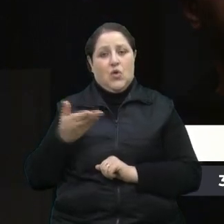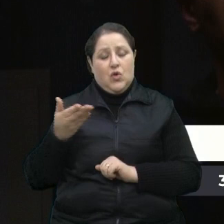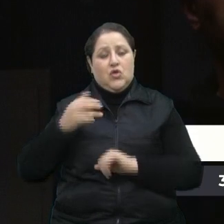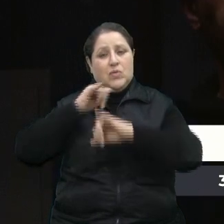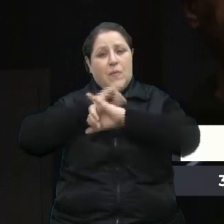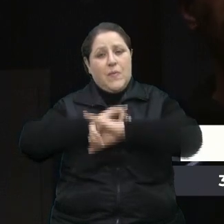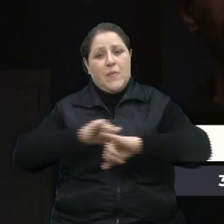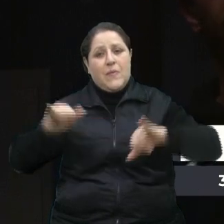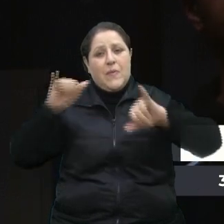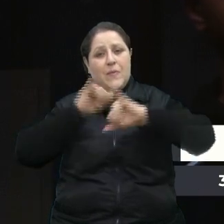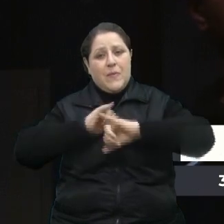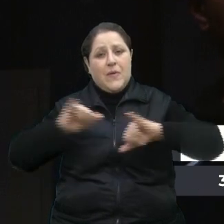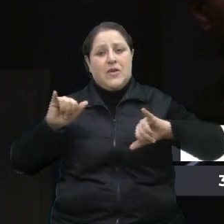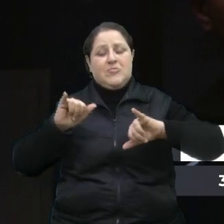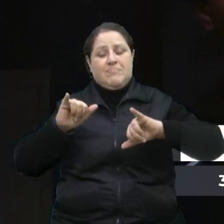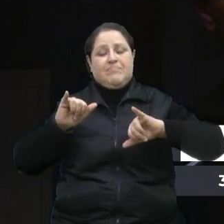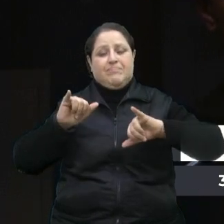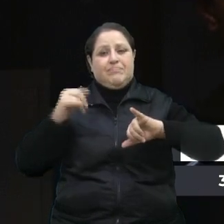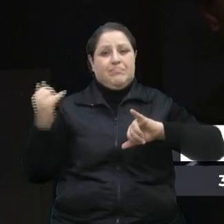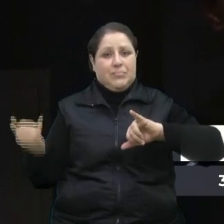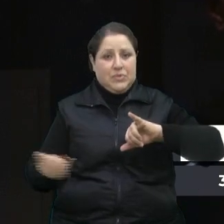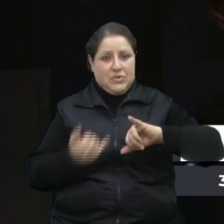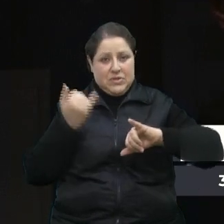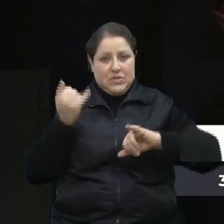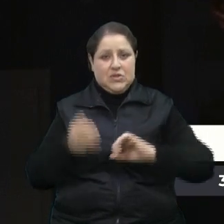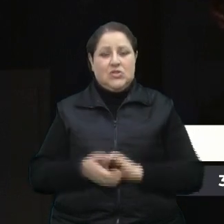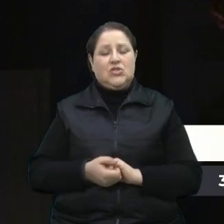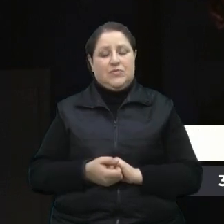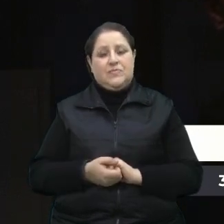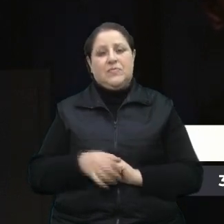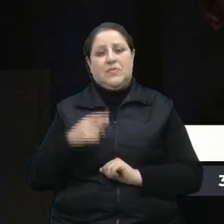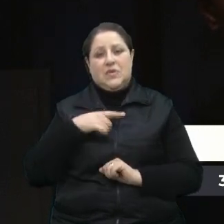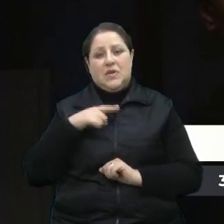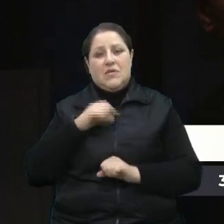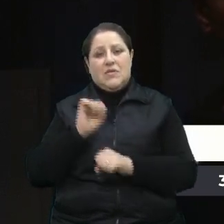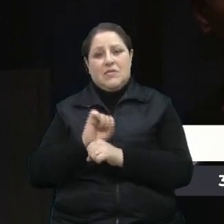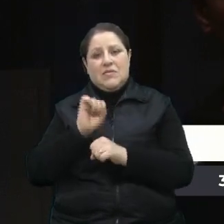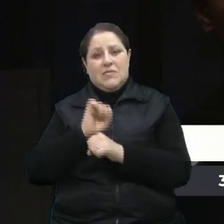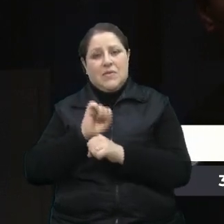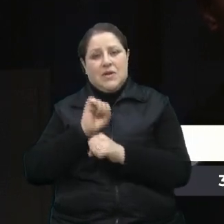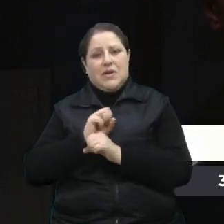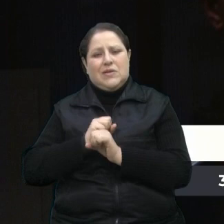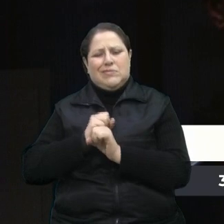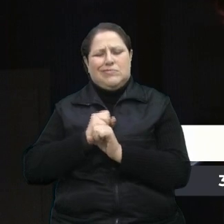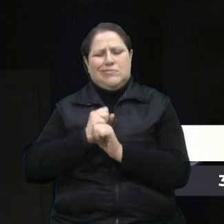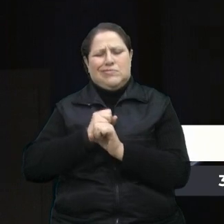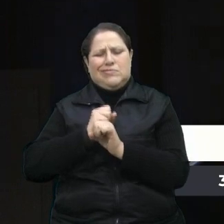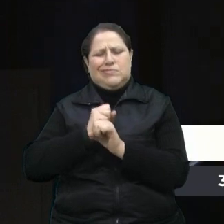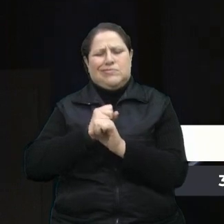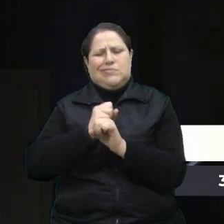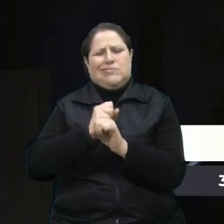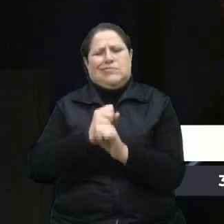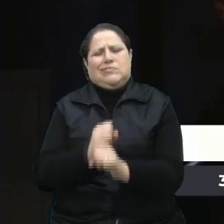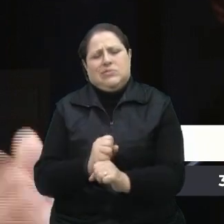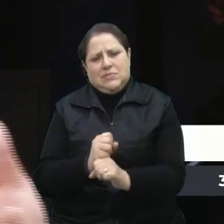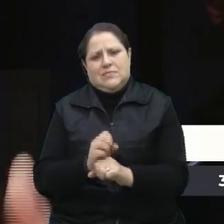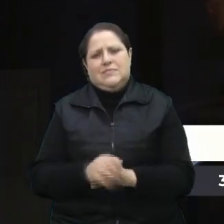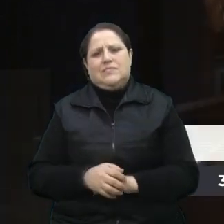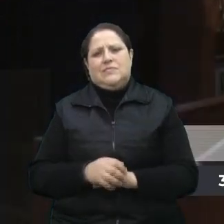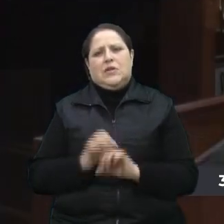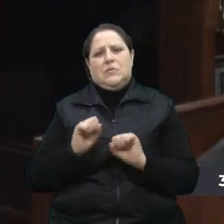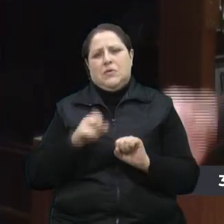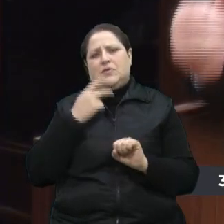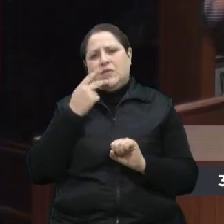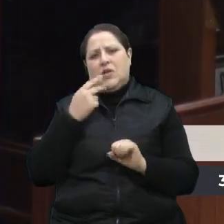comunidade e a notícia aguardada há muitos anos há muitos eu posso dizer assim